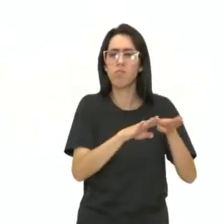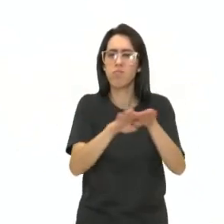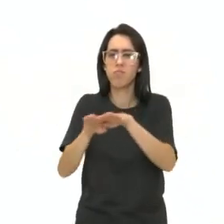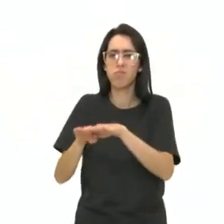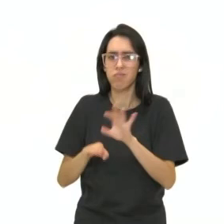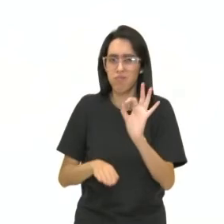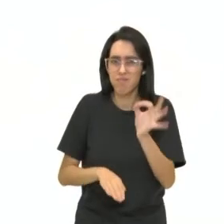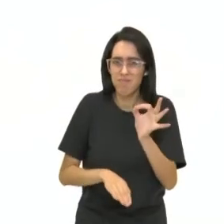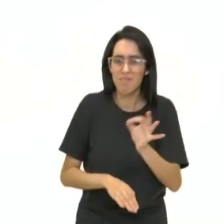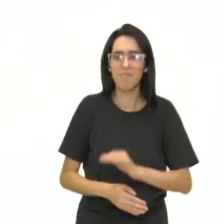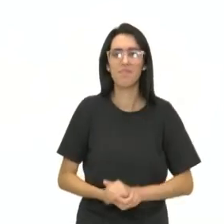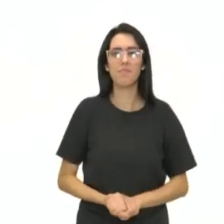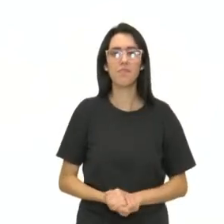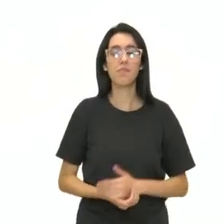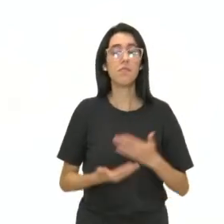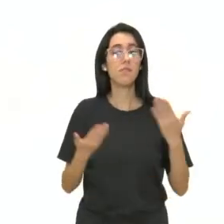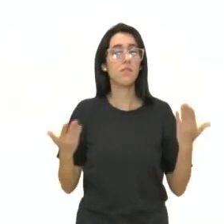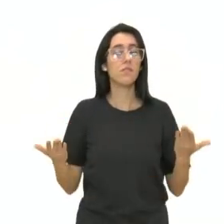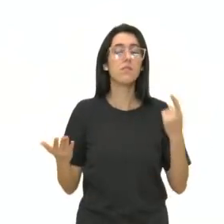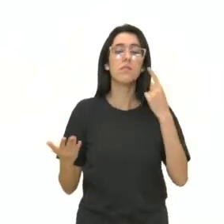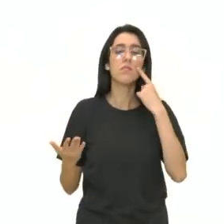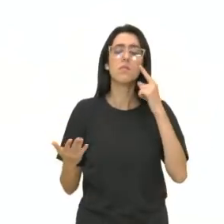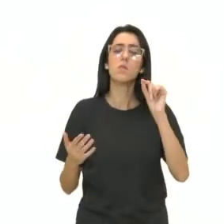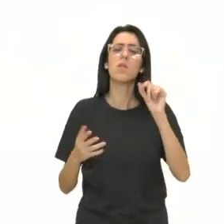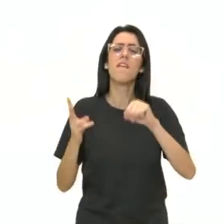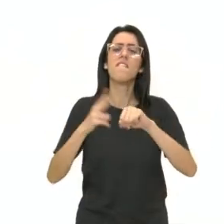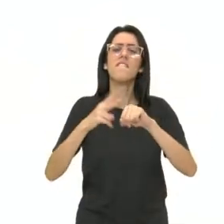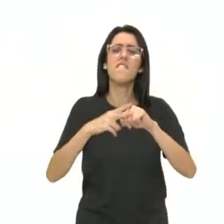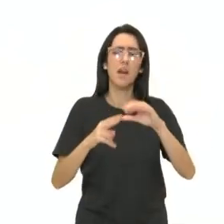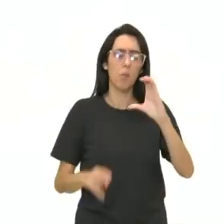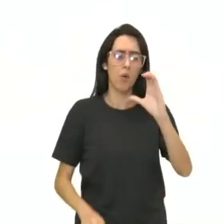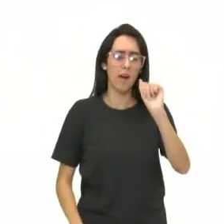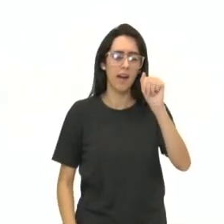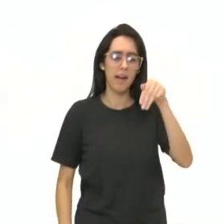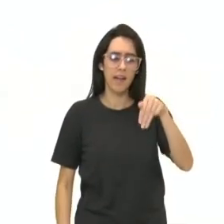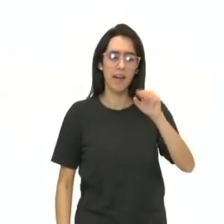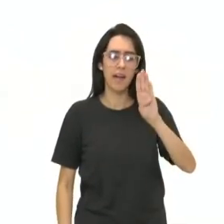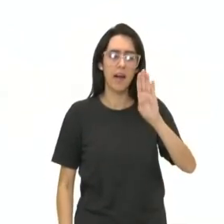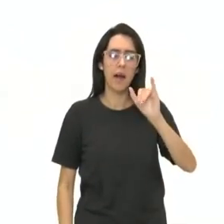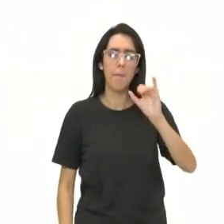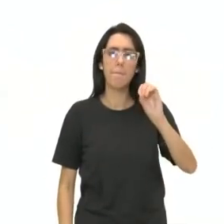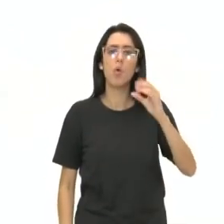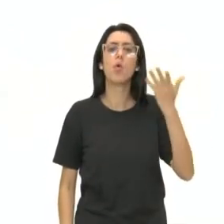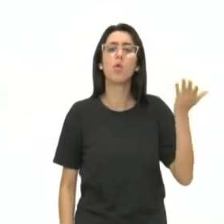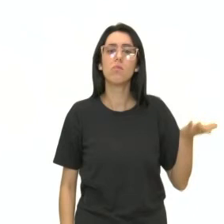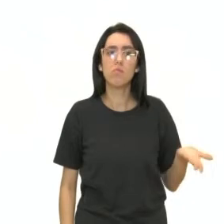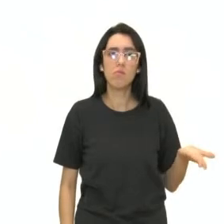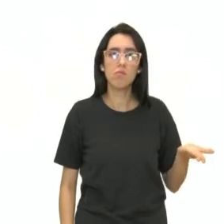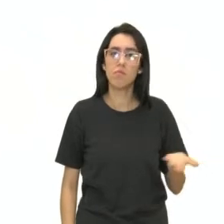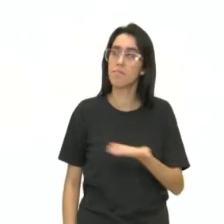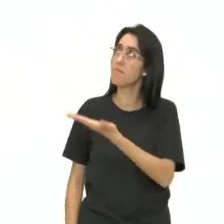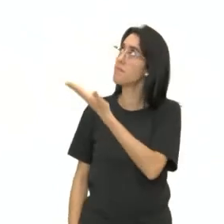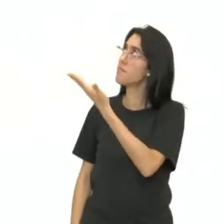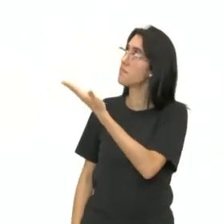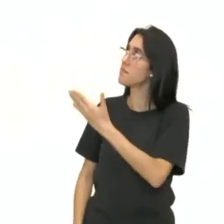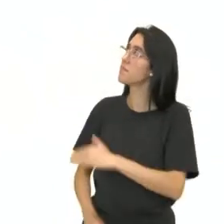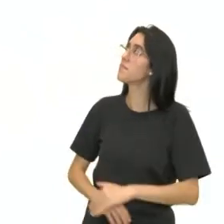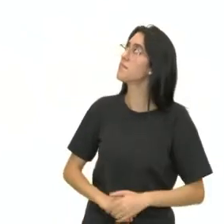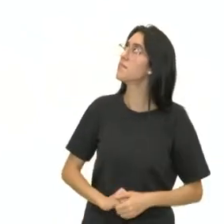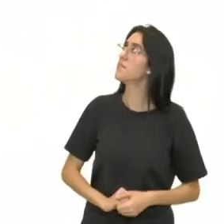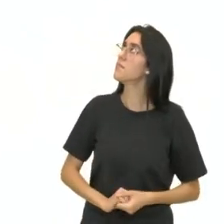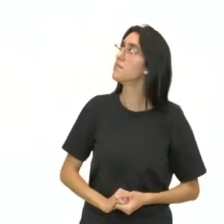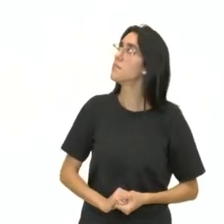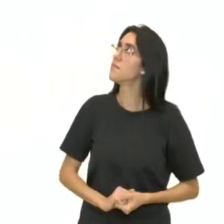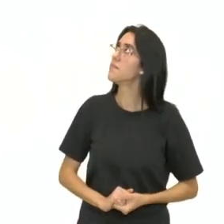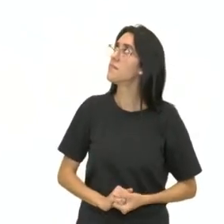ok? Vamos ver agora qual que é o verbo de câmbio? Tranquilo, né? Verbo